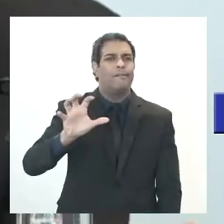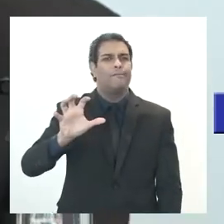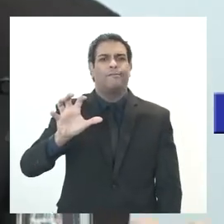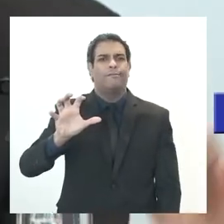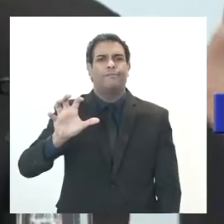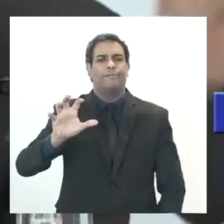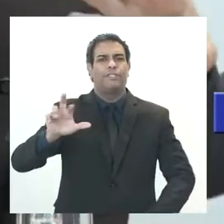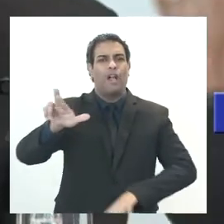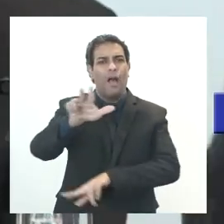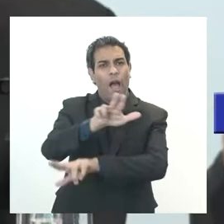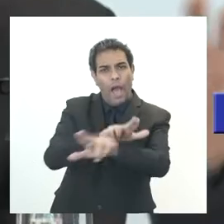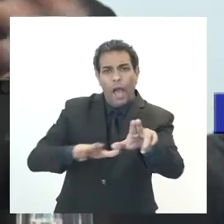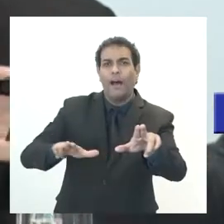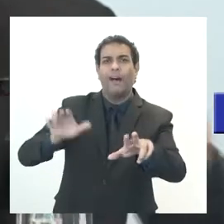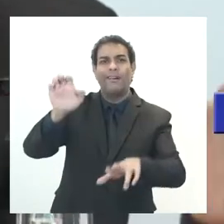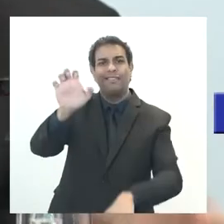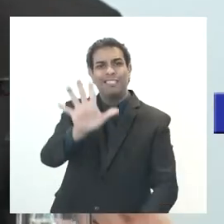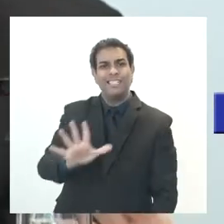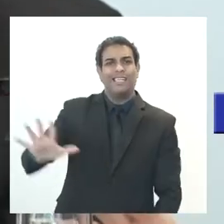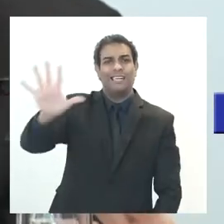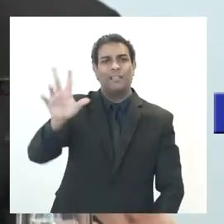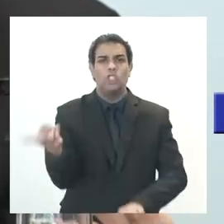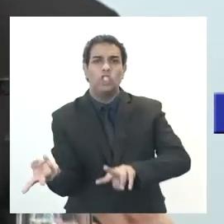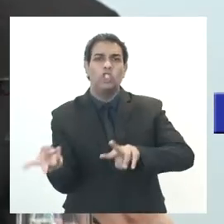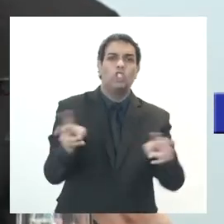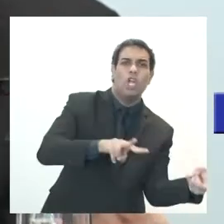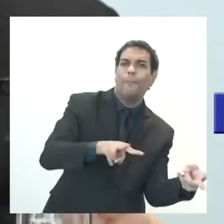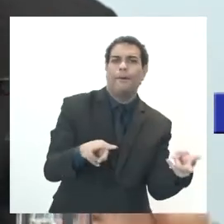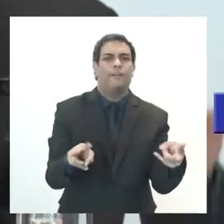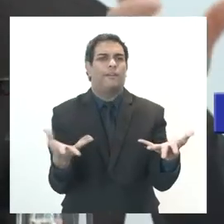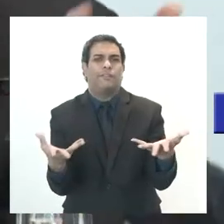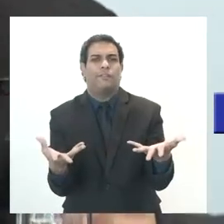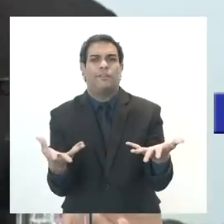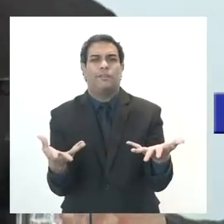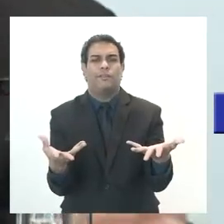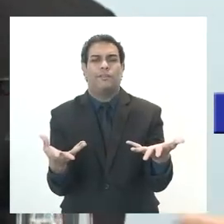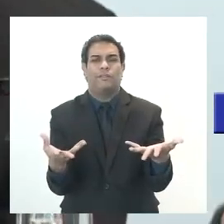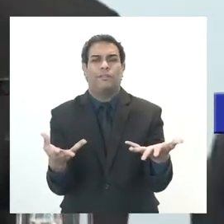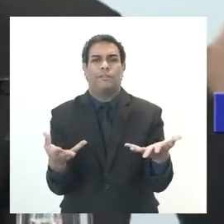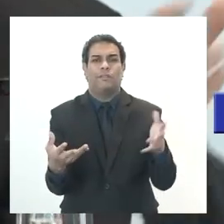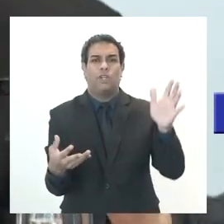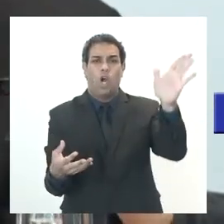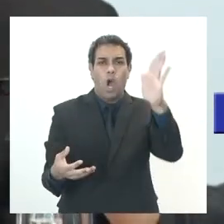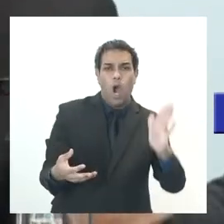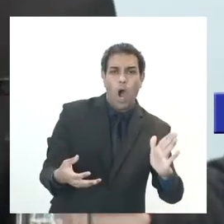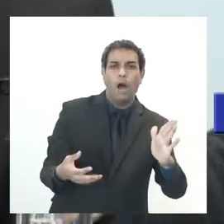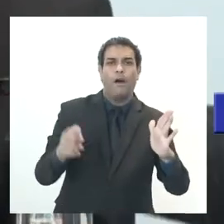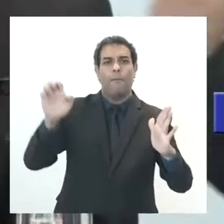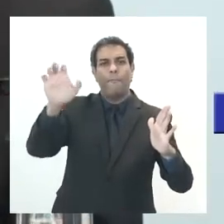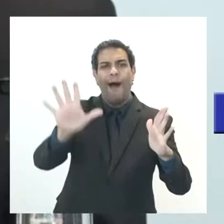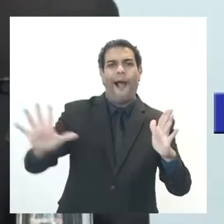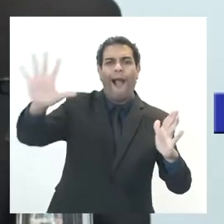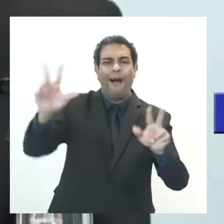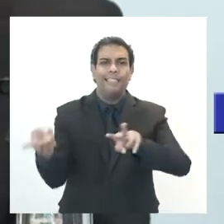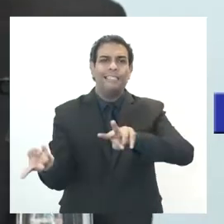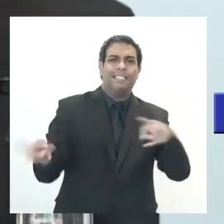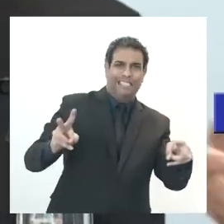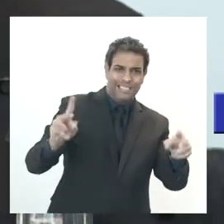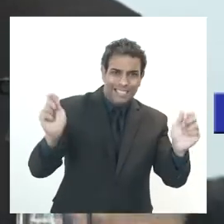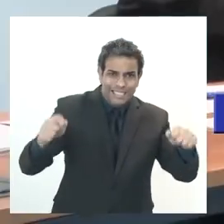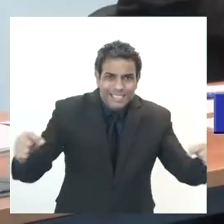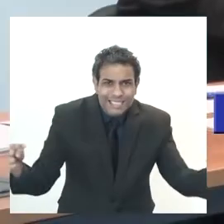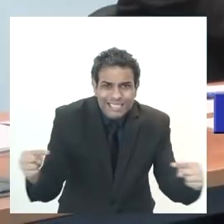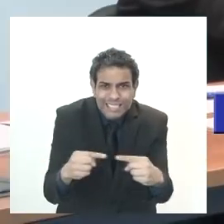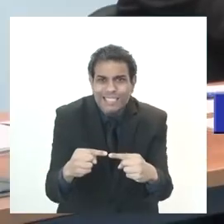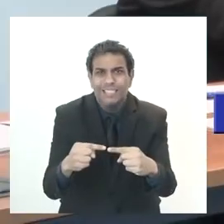organizado é evidente que não dá para fazer transposição mecânica entre estados nacionais com culturas nacionais e gênesis